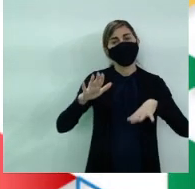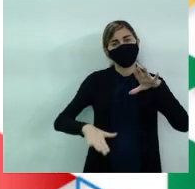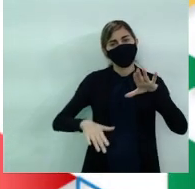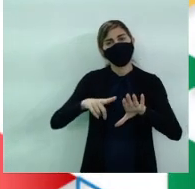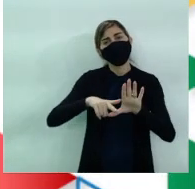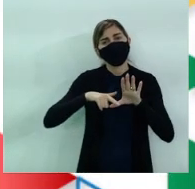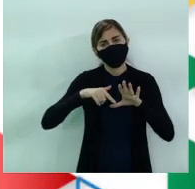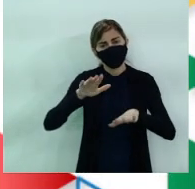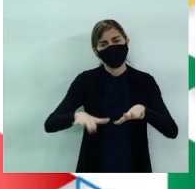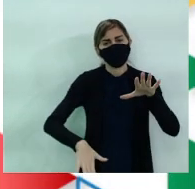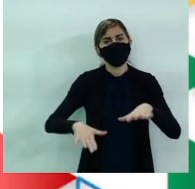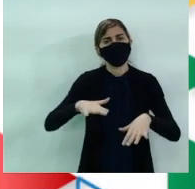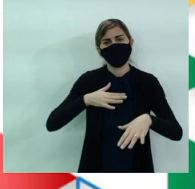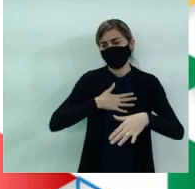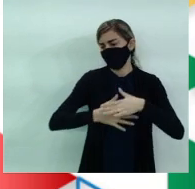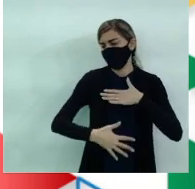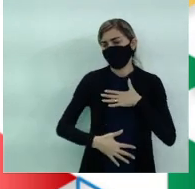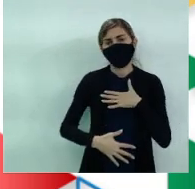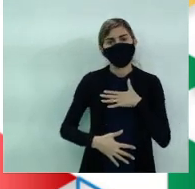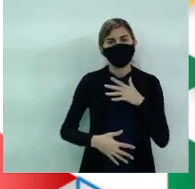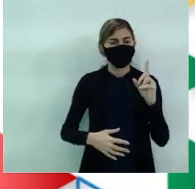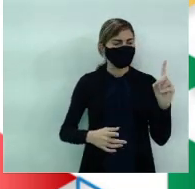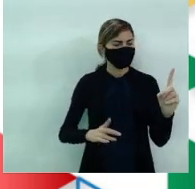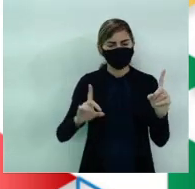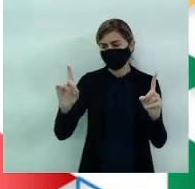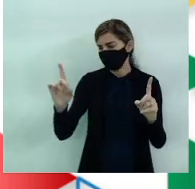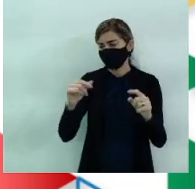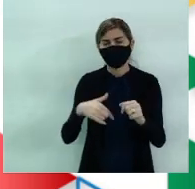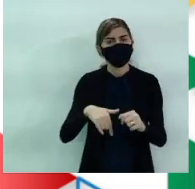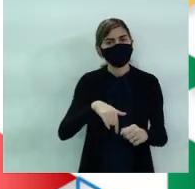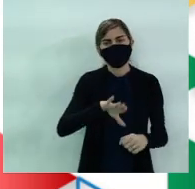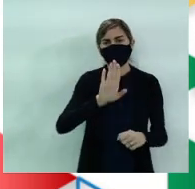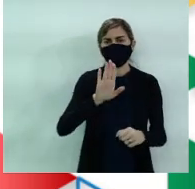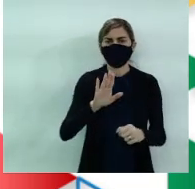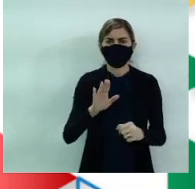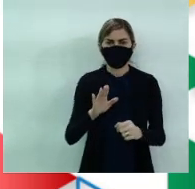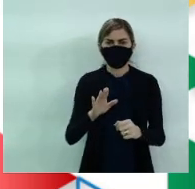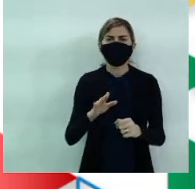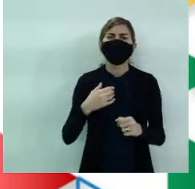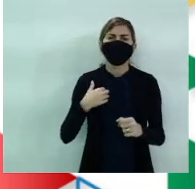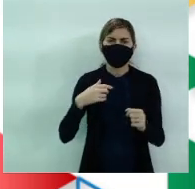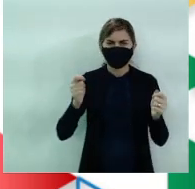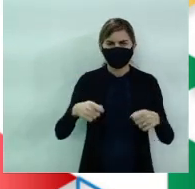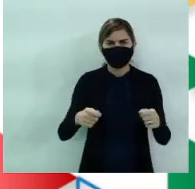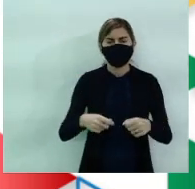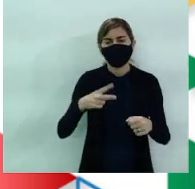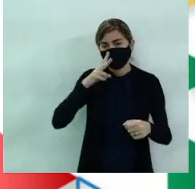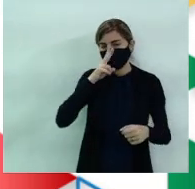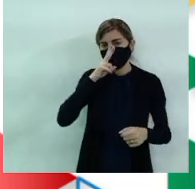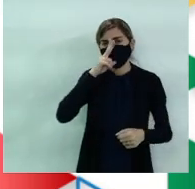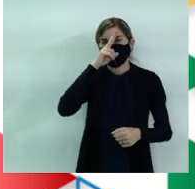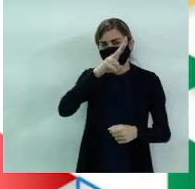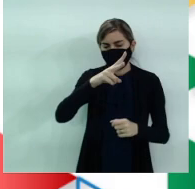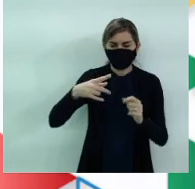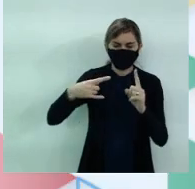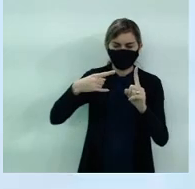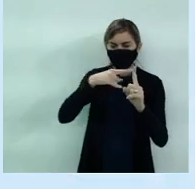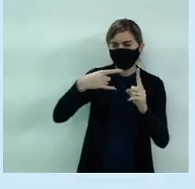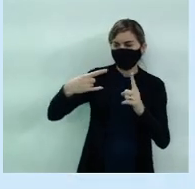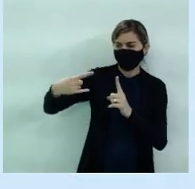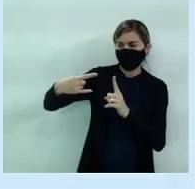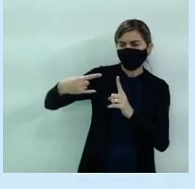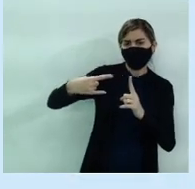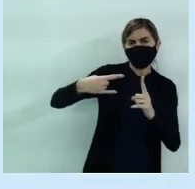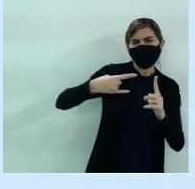das massas dos corpos envolvidos. Quanto maior a massa, maior será a força de atração que